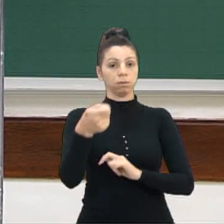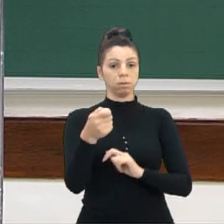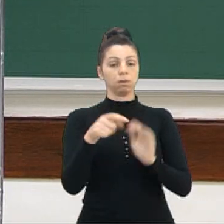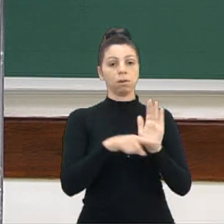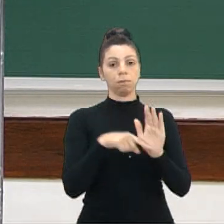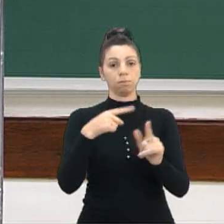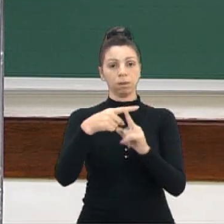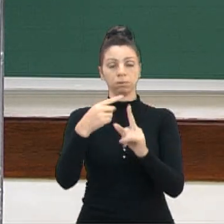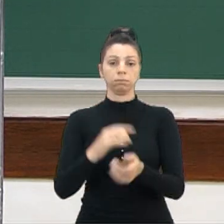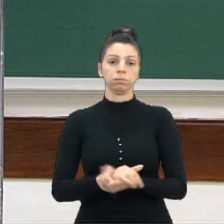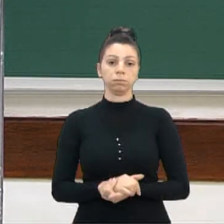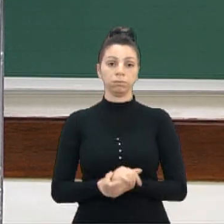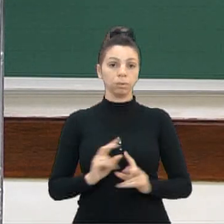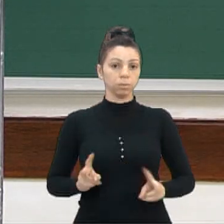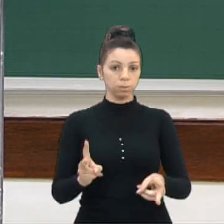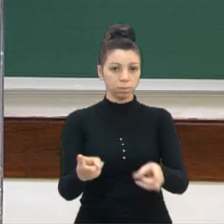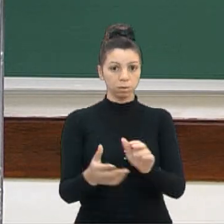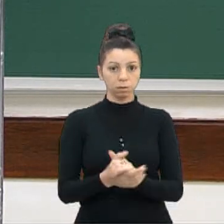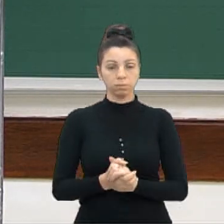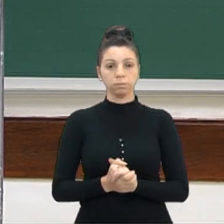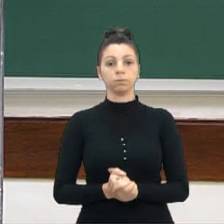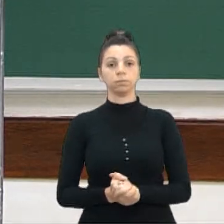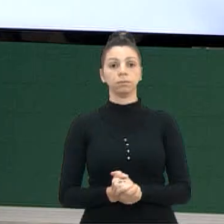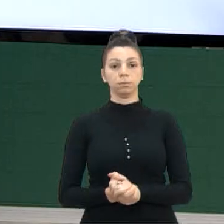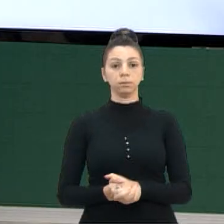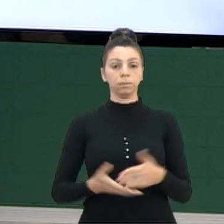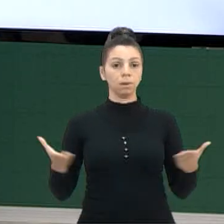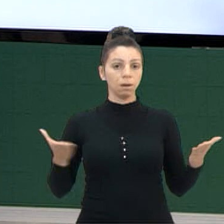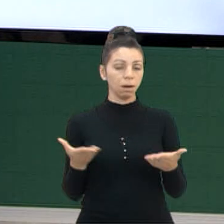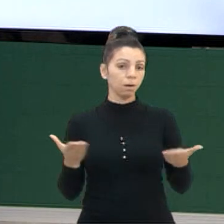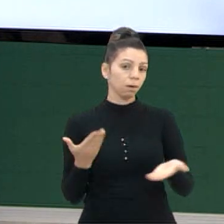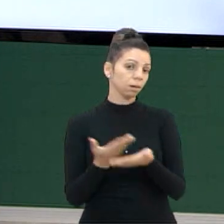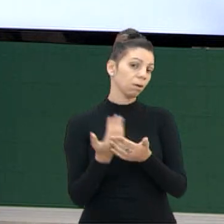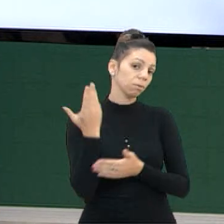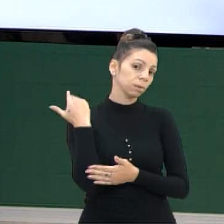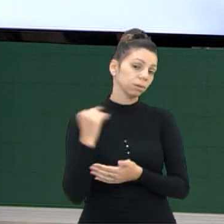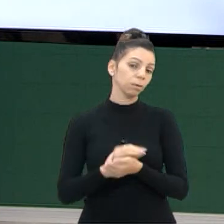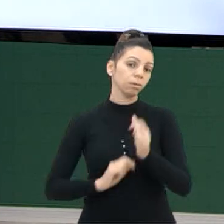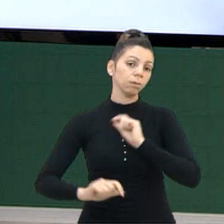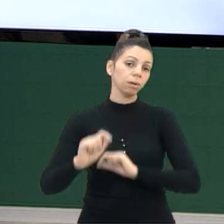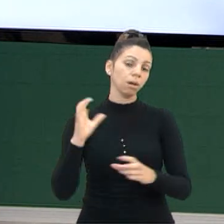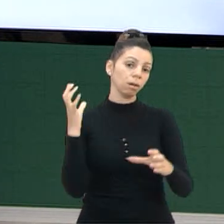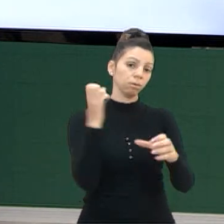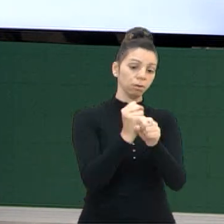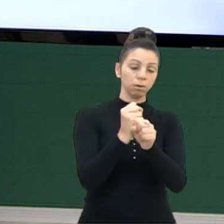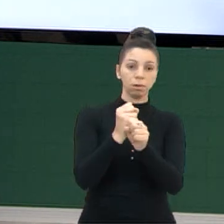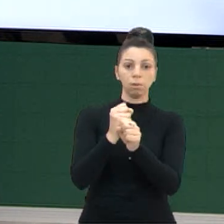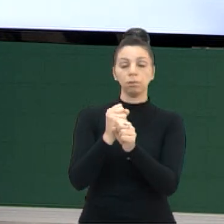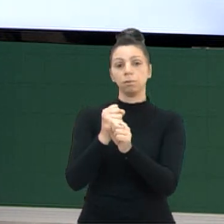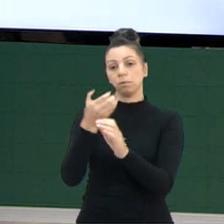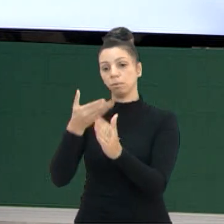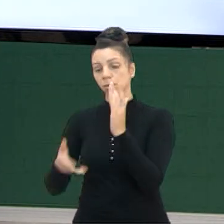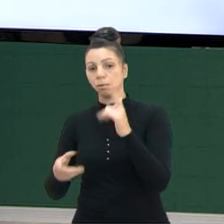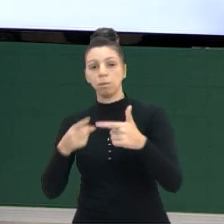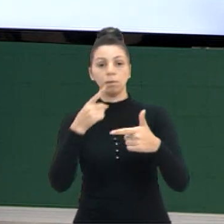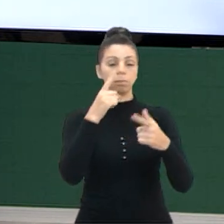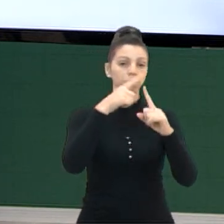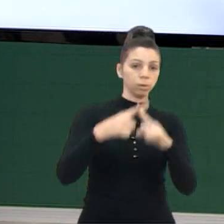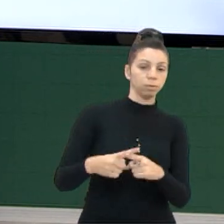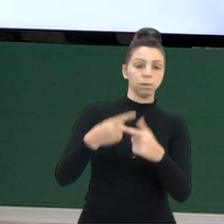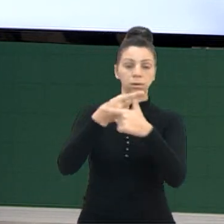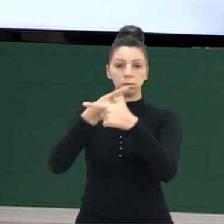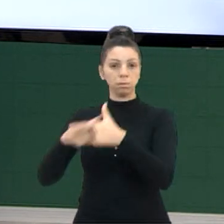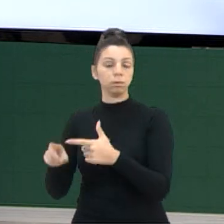Vamos continuar? Agora, nós vimos na aula passada a adição e subtração, multiplicação e divisão